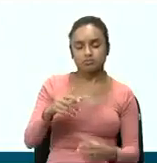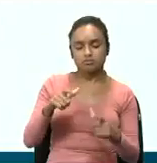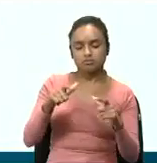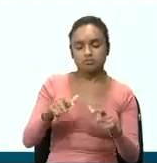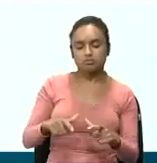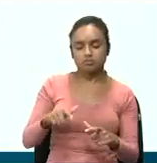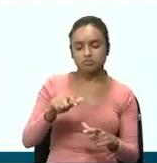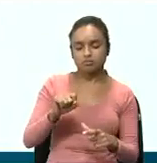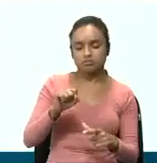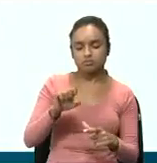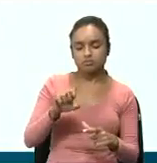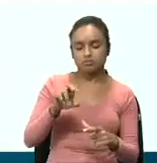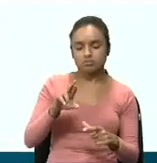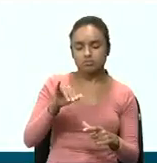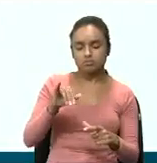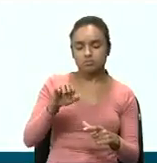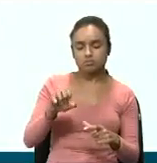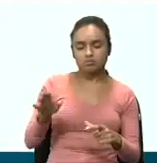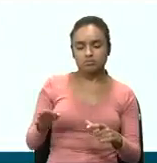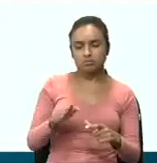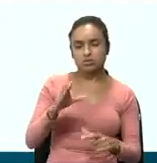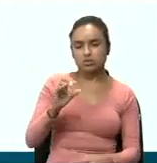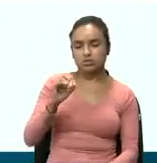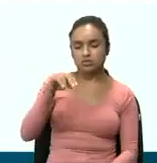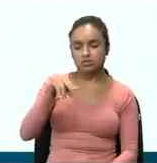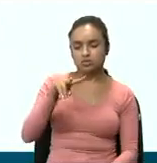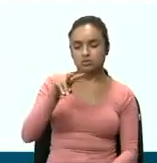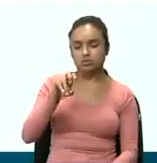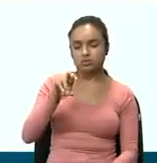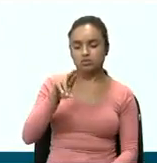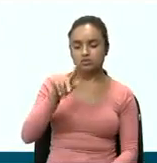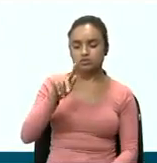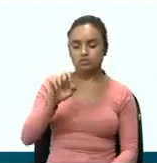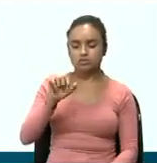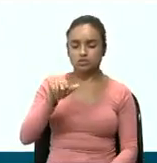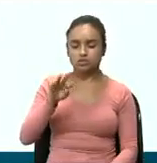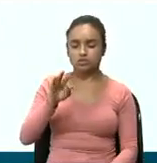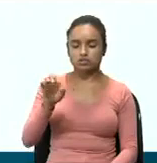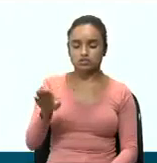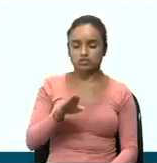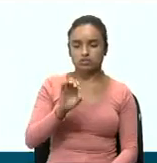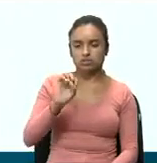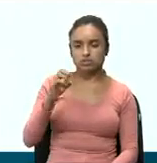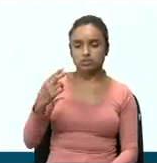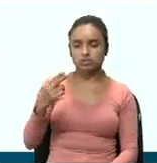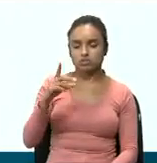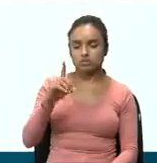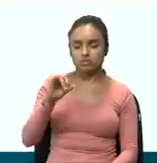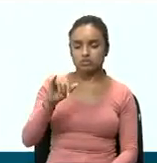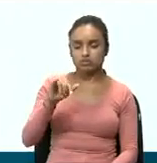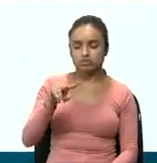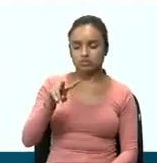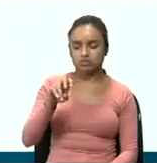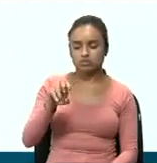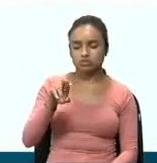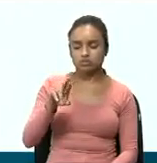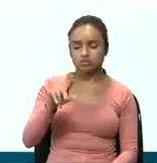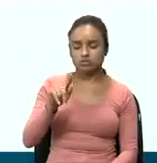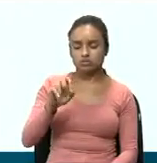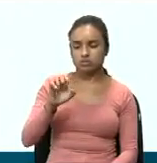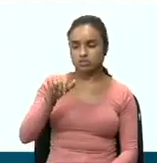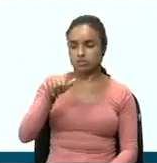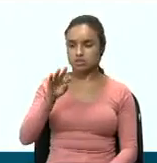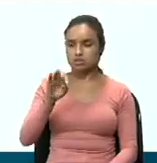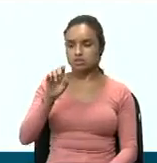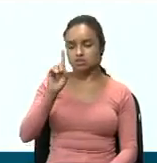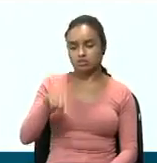convergente ou ela é uma série divergente? Então, nós vamos verificar a convergência e a divergência dessa